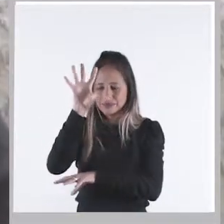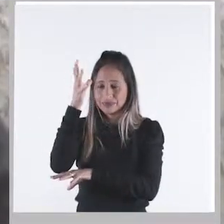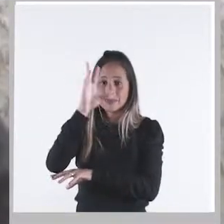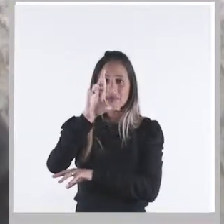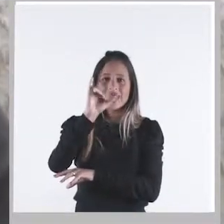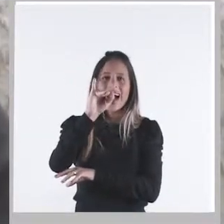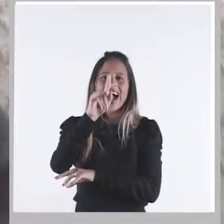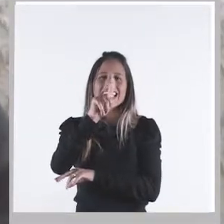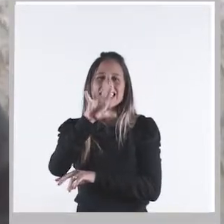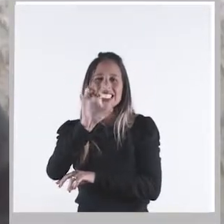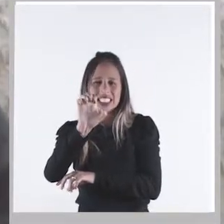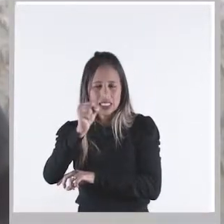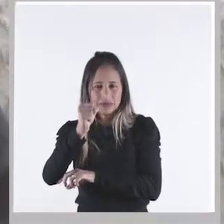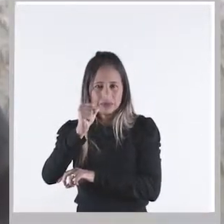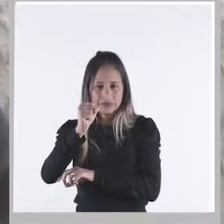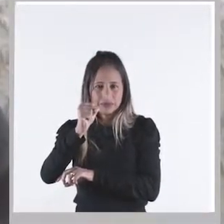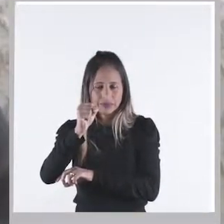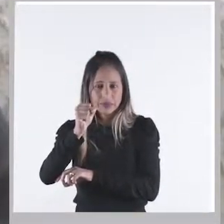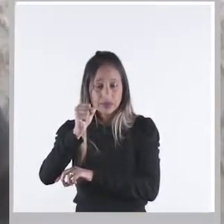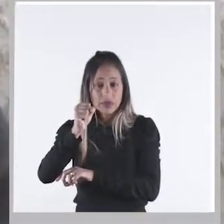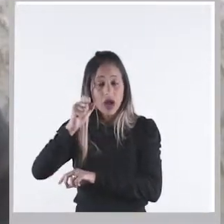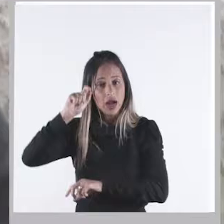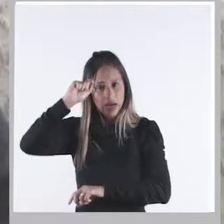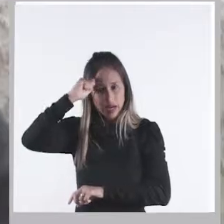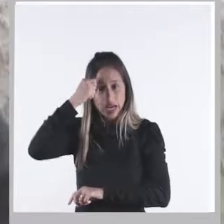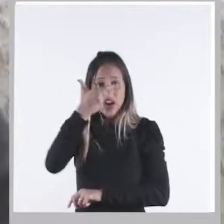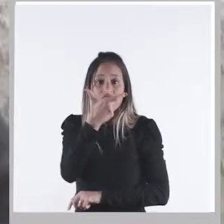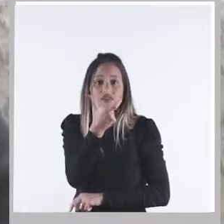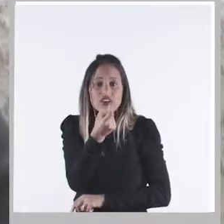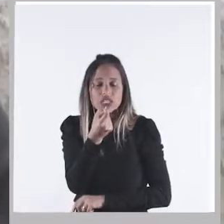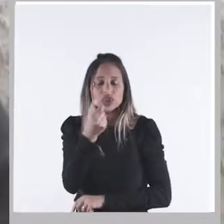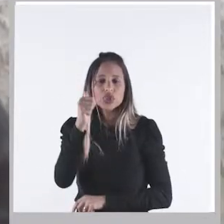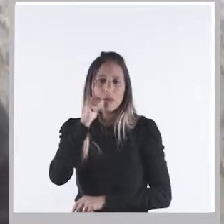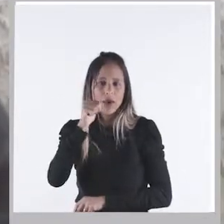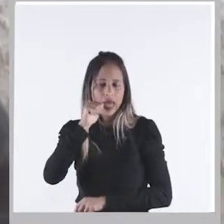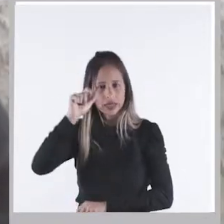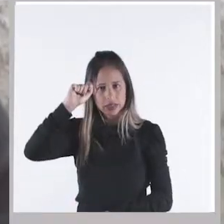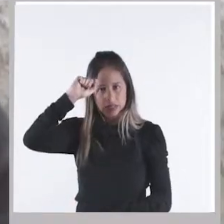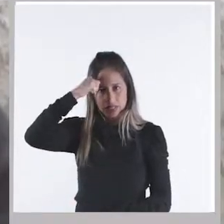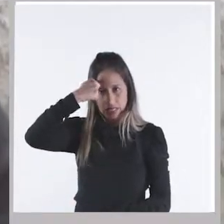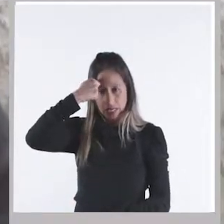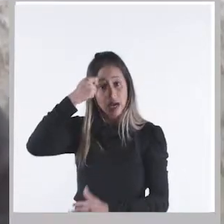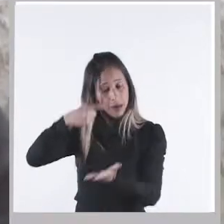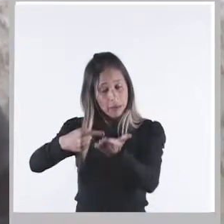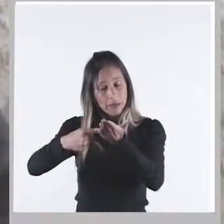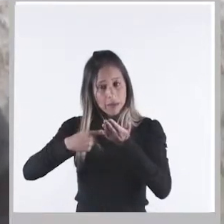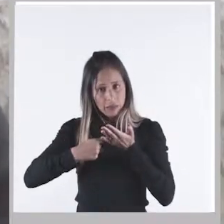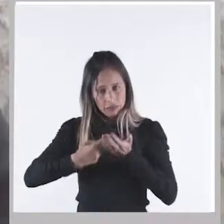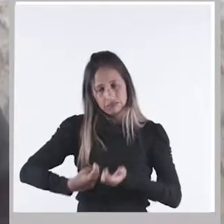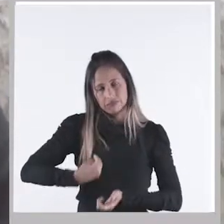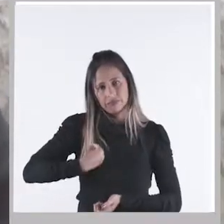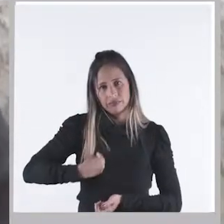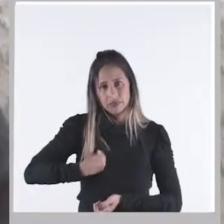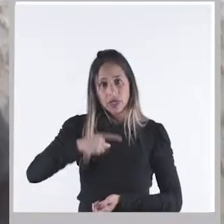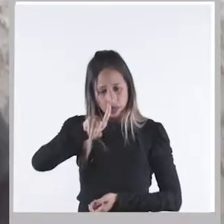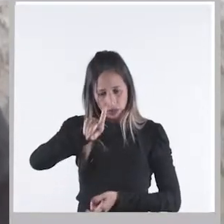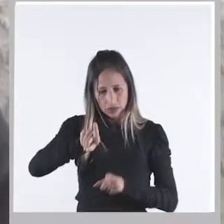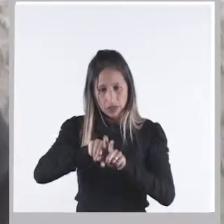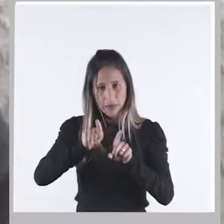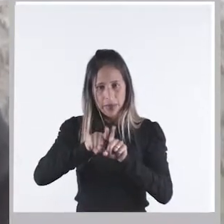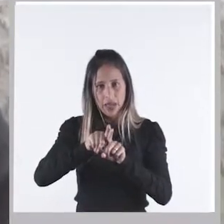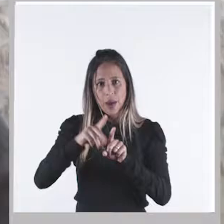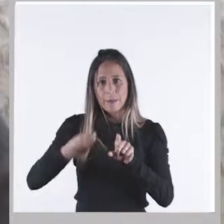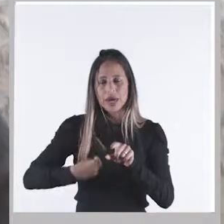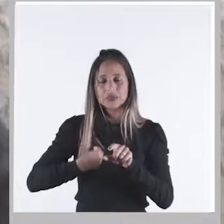Resistência Negra. Foram 20 mulheres negras e ela me convidou para participar. Eu participei com